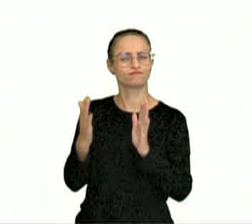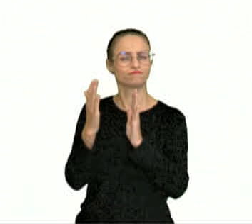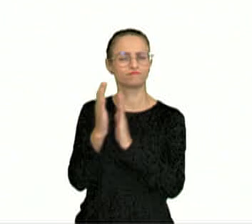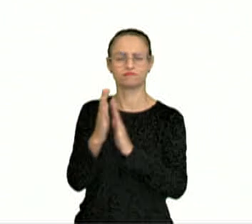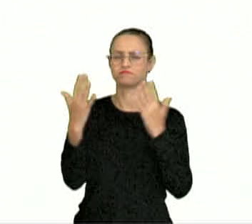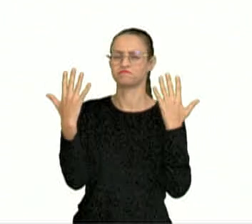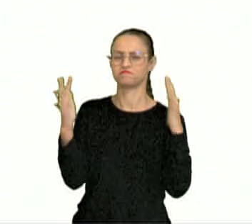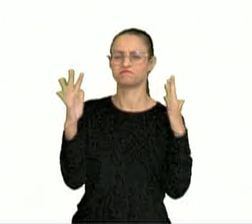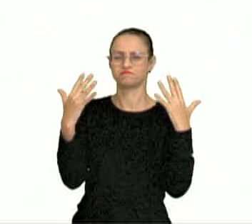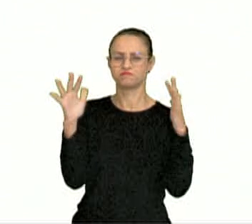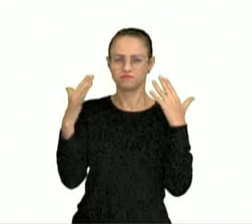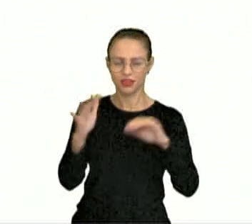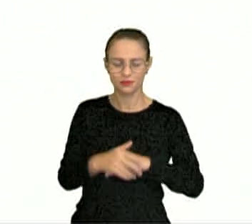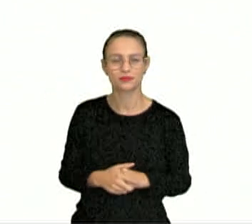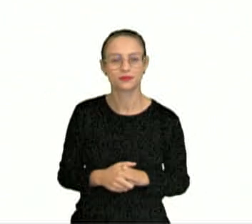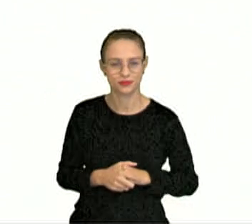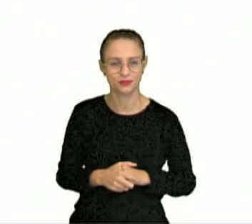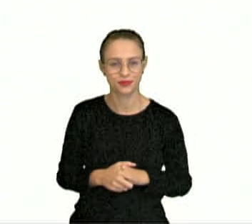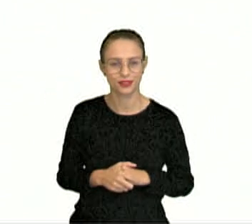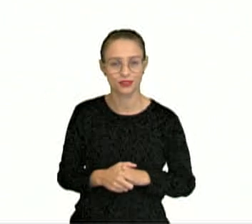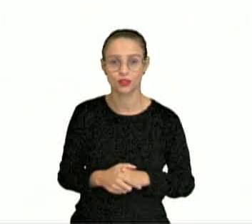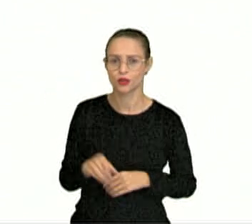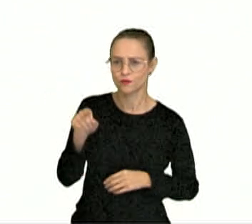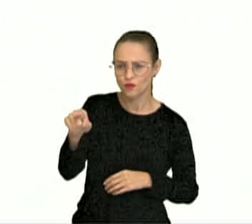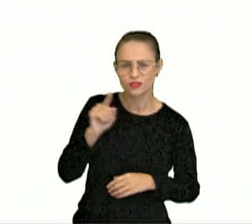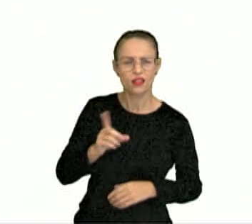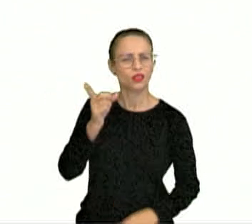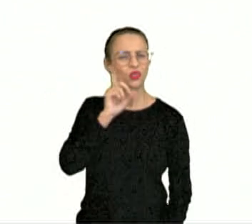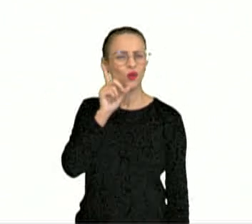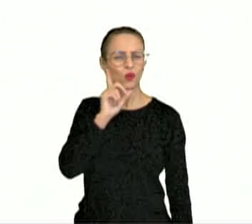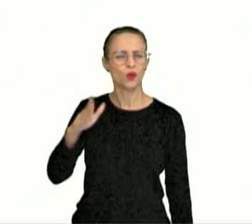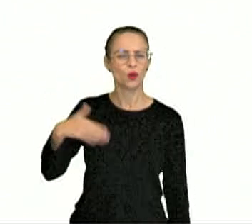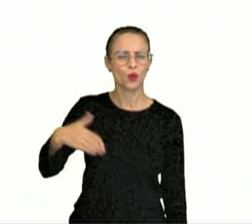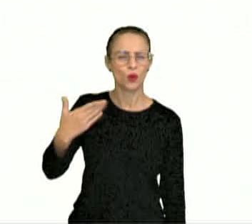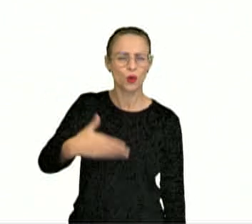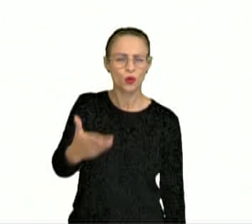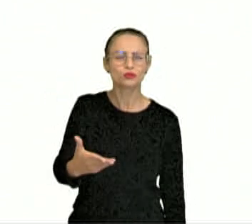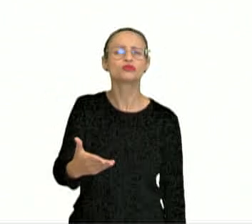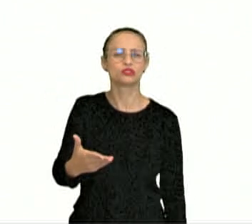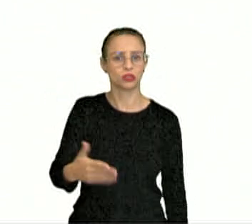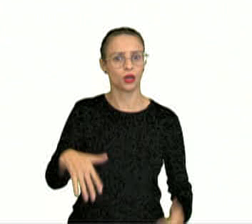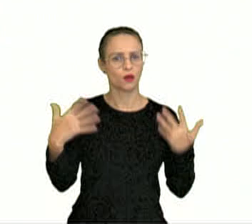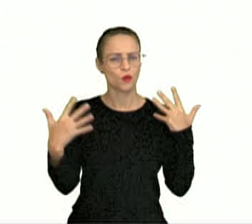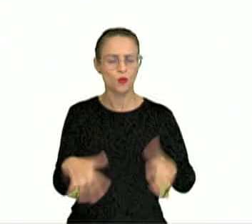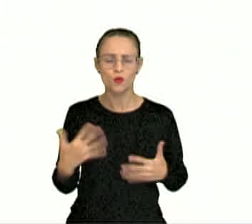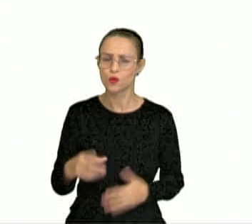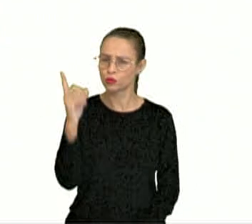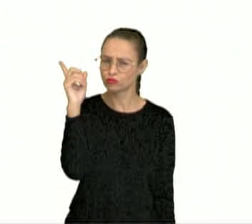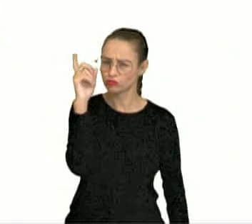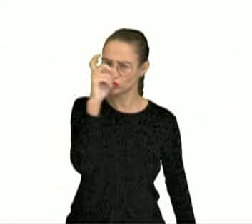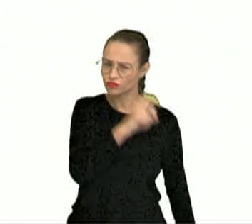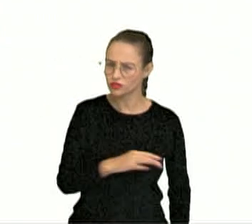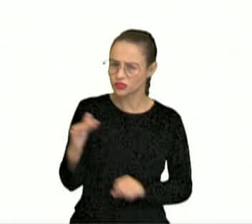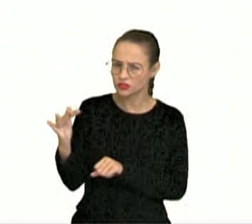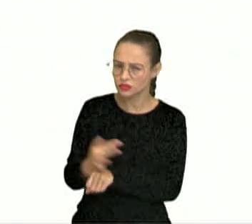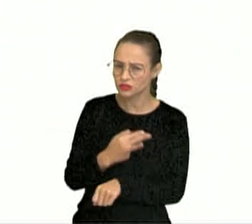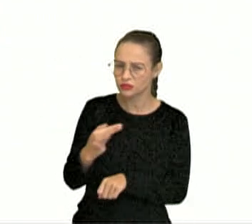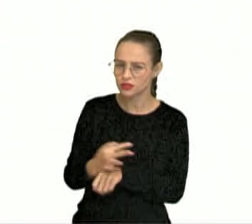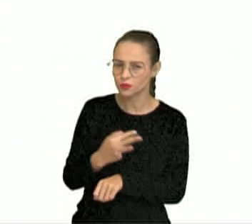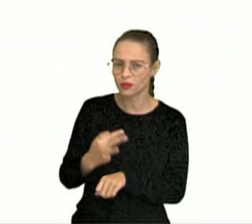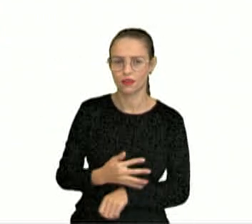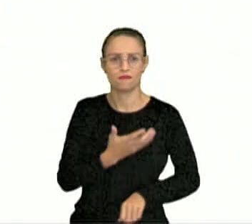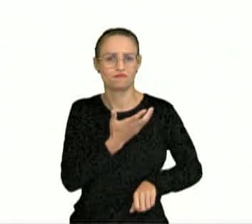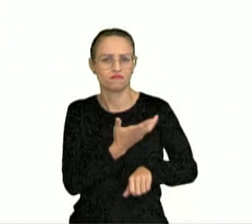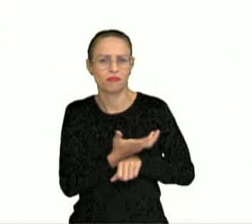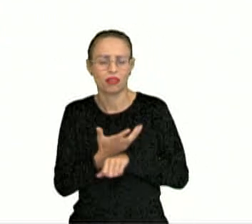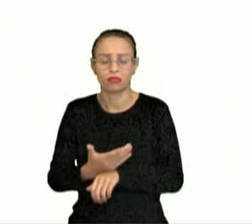parabéns. Aquilo a que estás sujeito diariamente é muitíssimo difícil de suportar. A